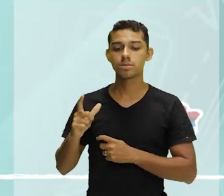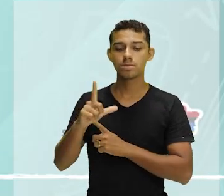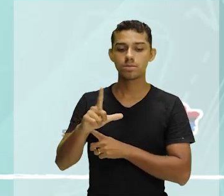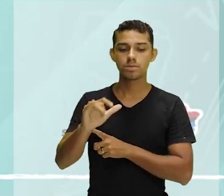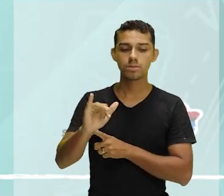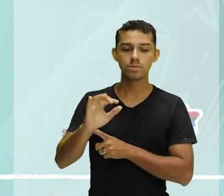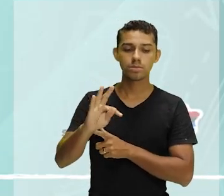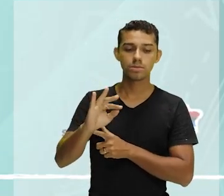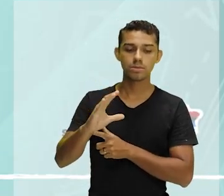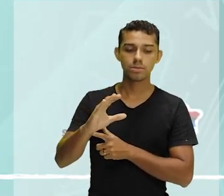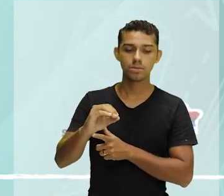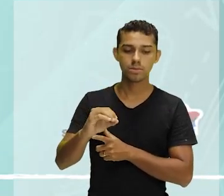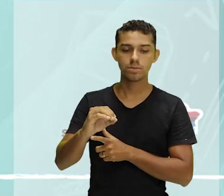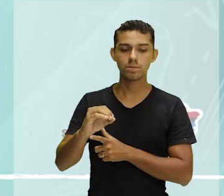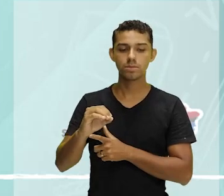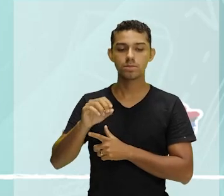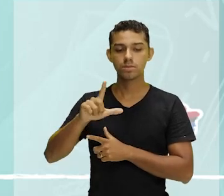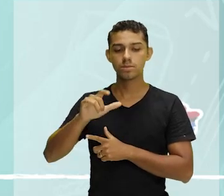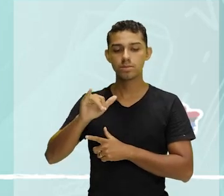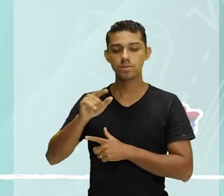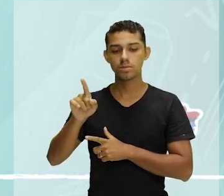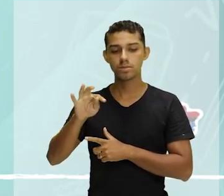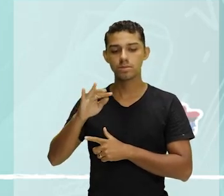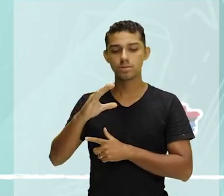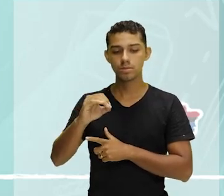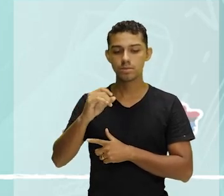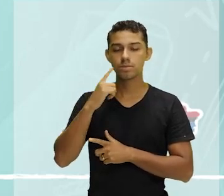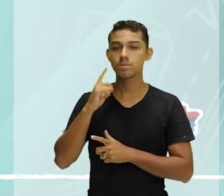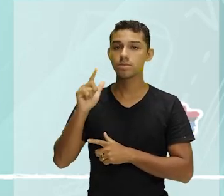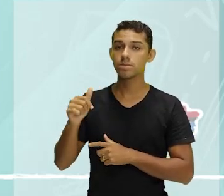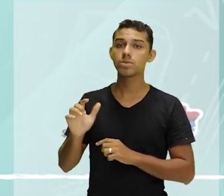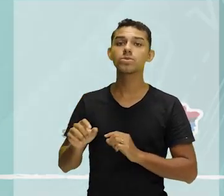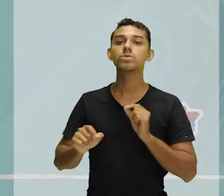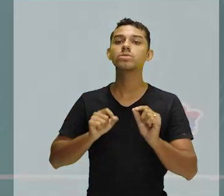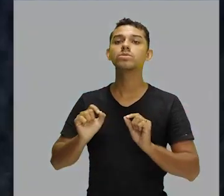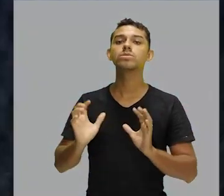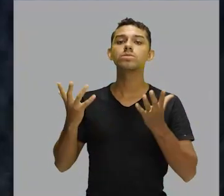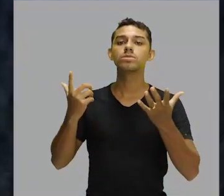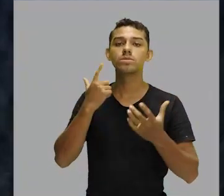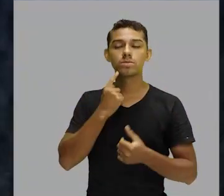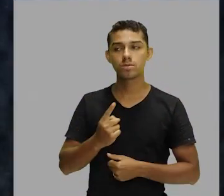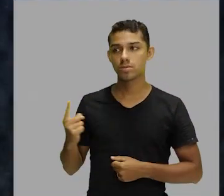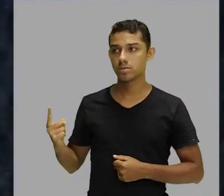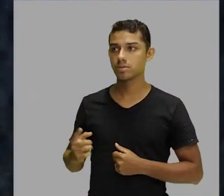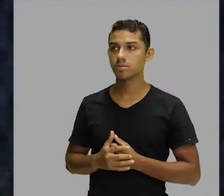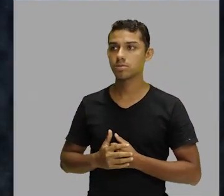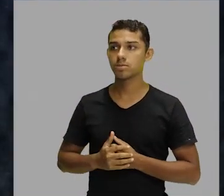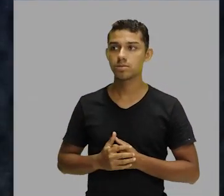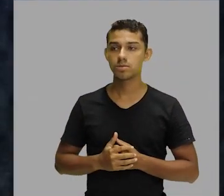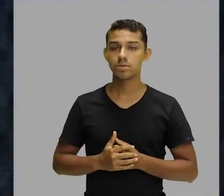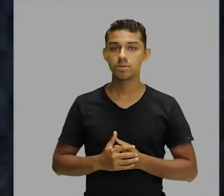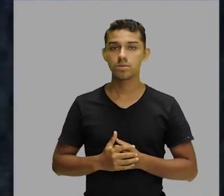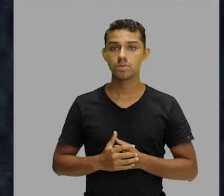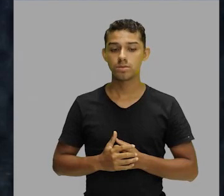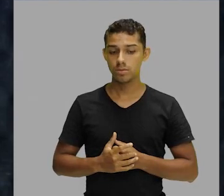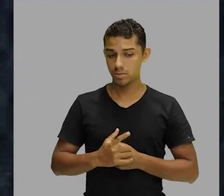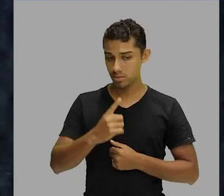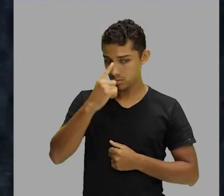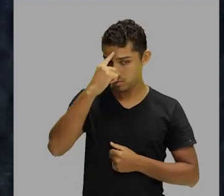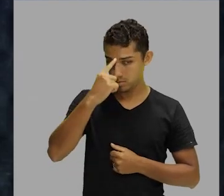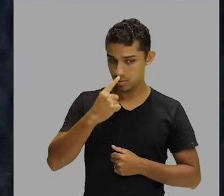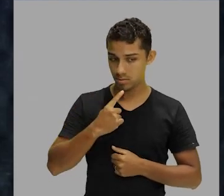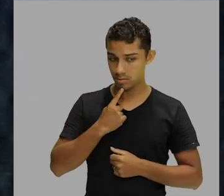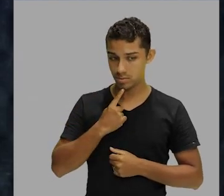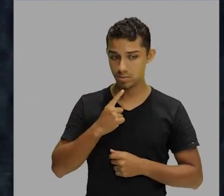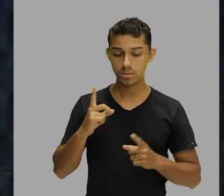lítico. Ciclo lítico. Então, olha o que vai acontecer. Eu tenho aqui uma imagem de uma bactéria,